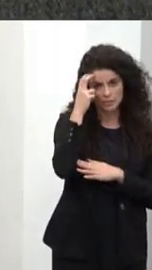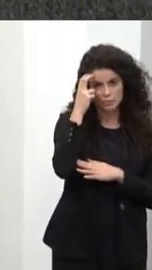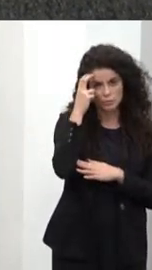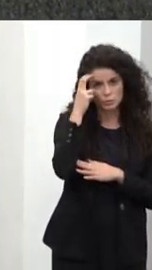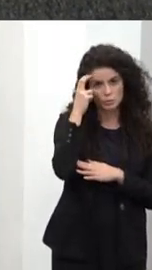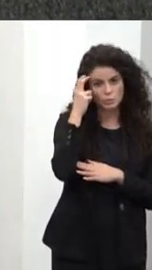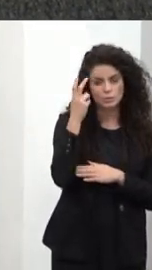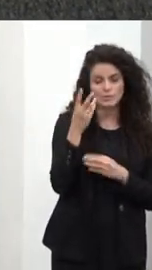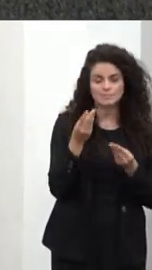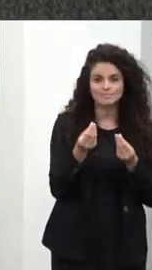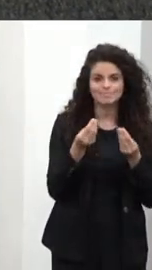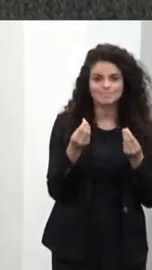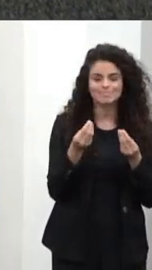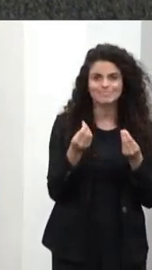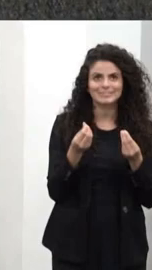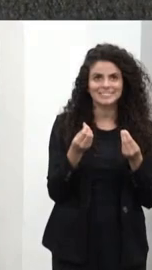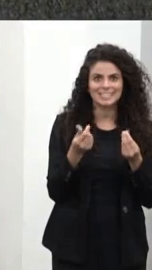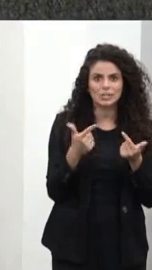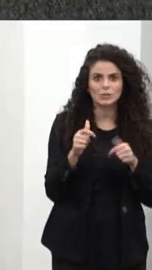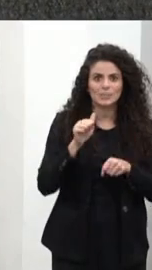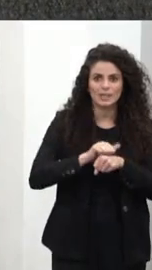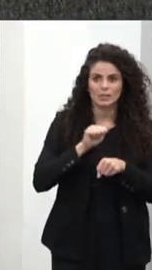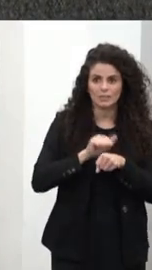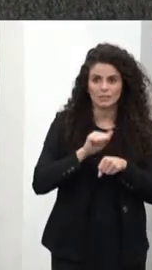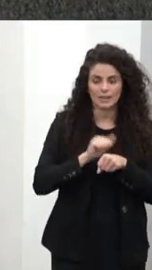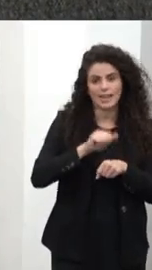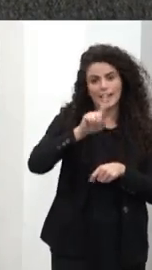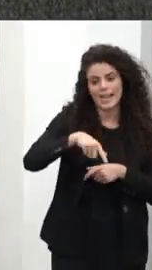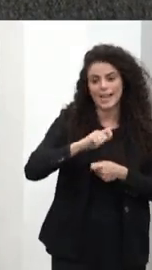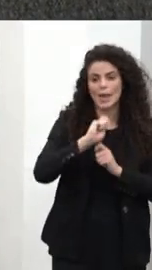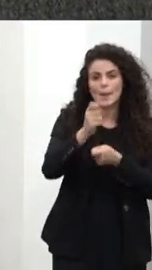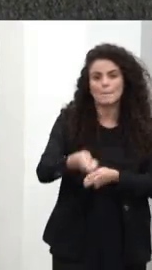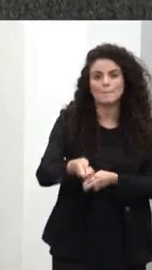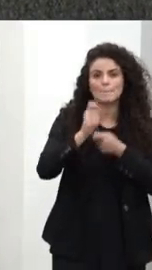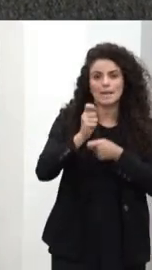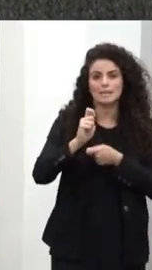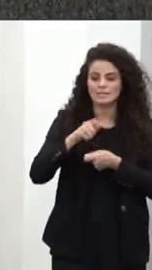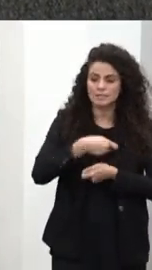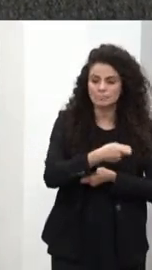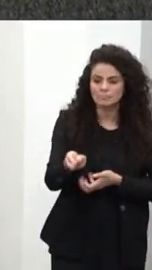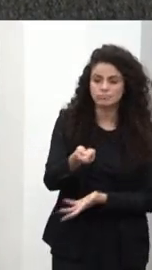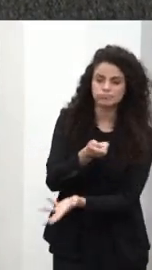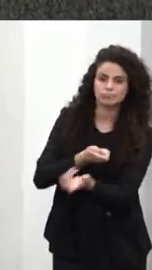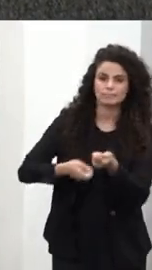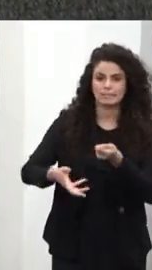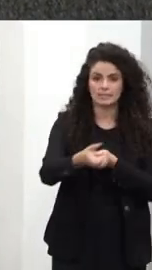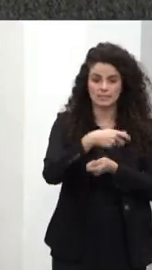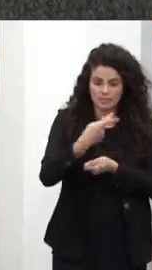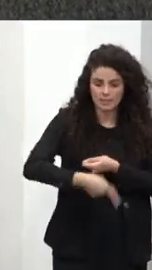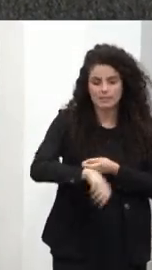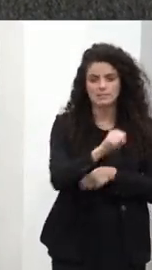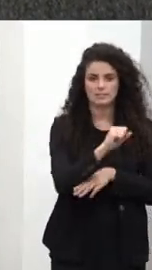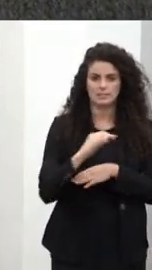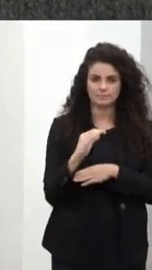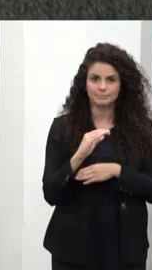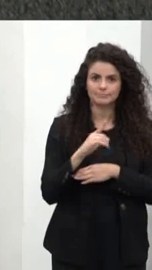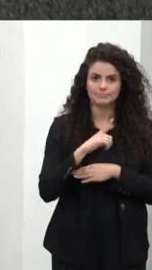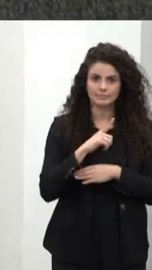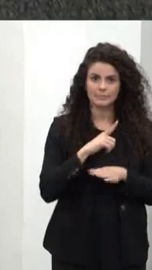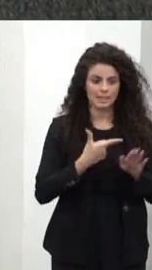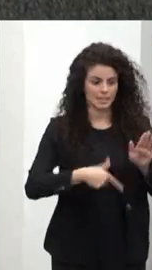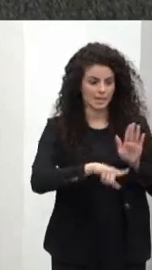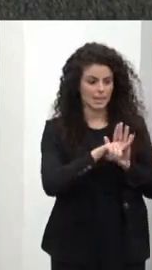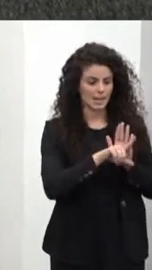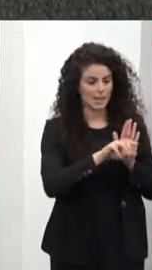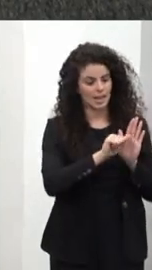era Justamente a perca artesanal a pesca artesanal aqui de Santa Catarina e isso na Aldir Blank já tinha previsão